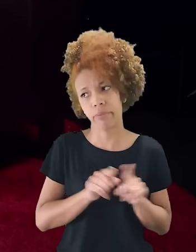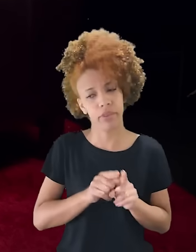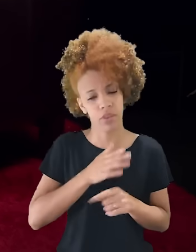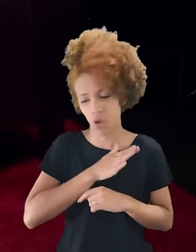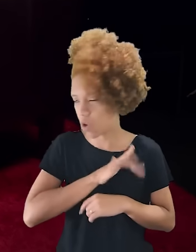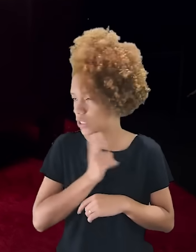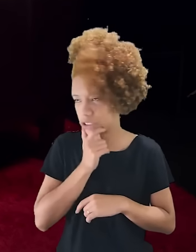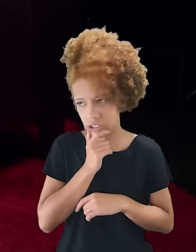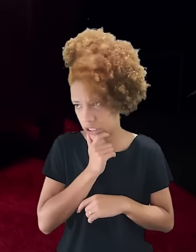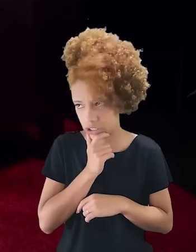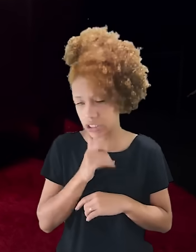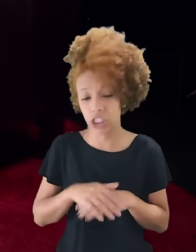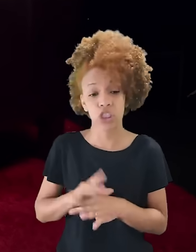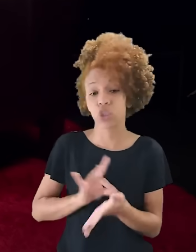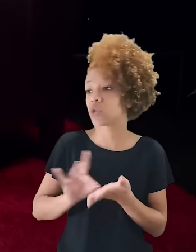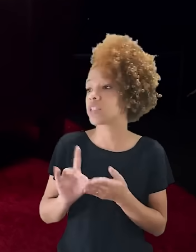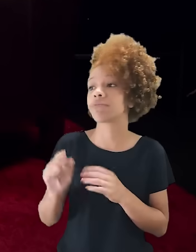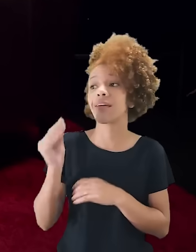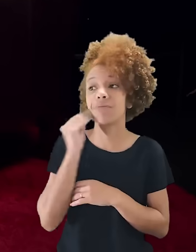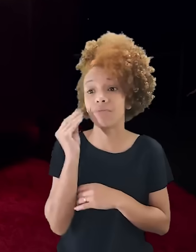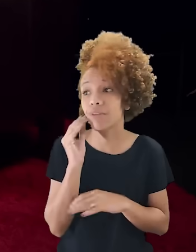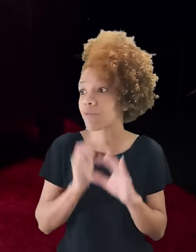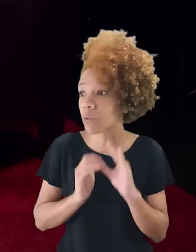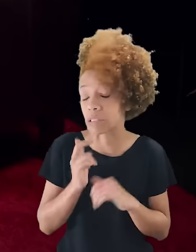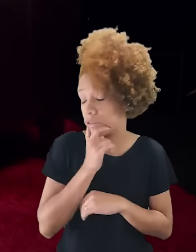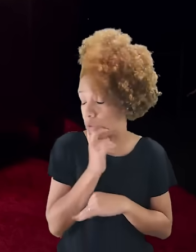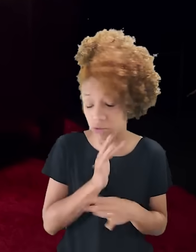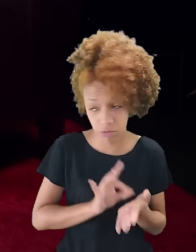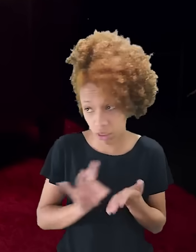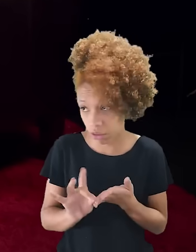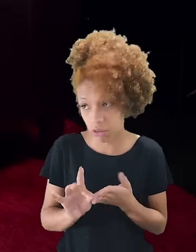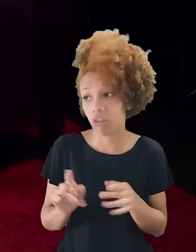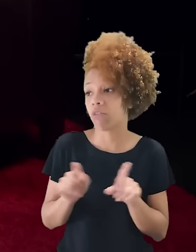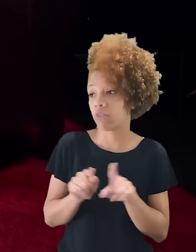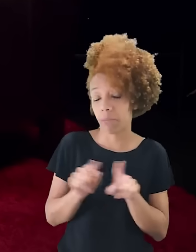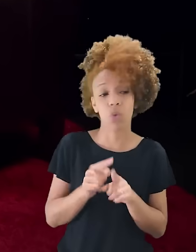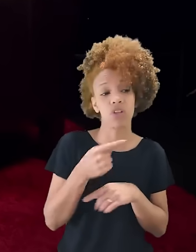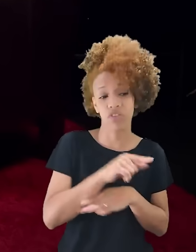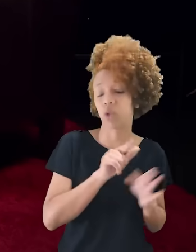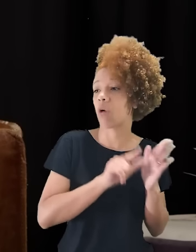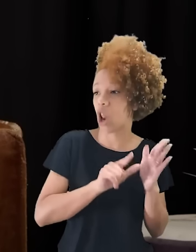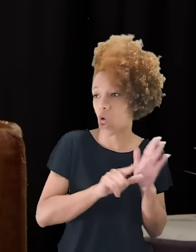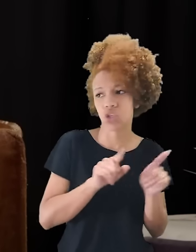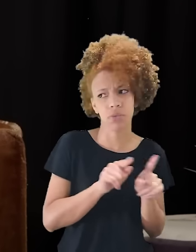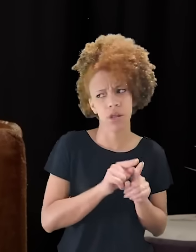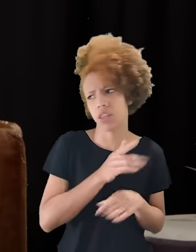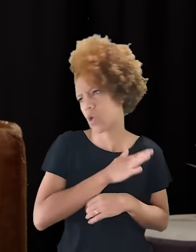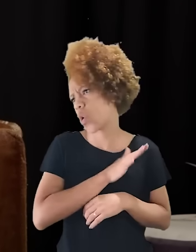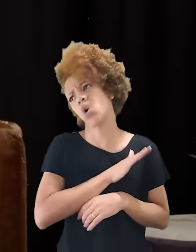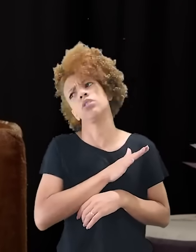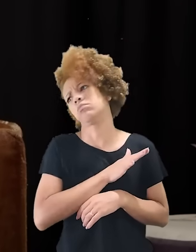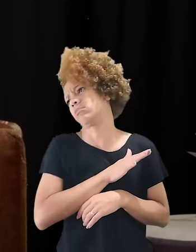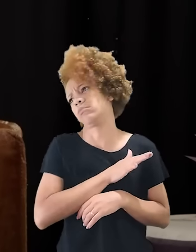gostam Eles não gostam e eles odeiam quem fica tentando os comunicar em inglês inclusive Quando você vai numa loja também eles não